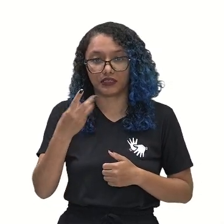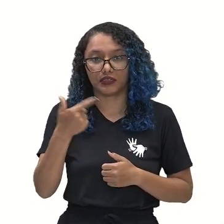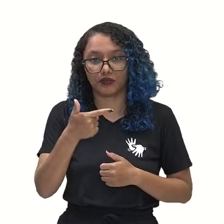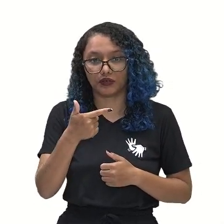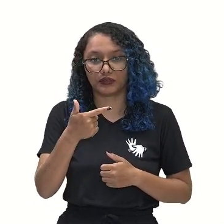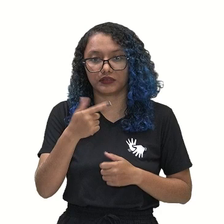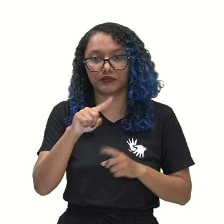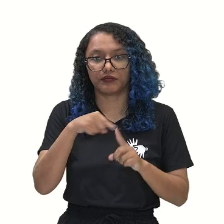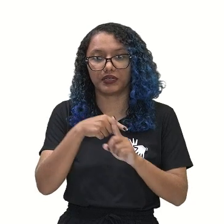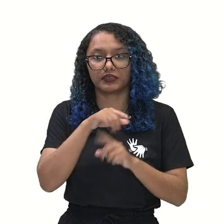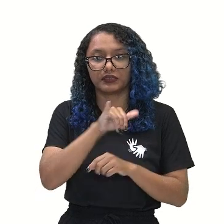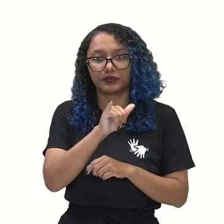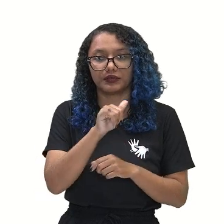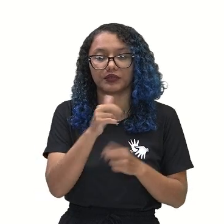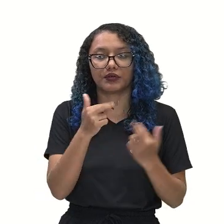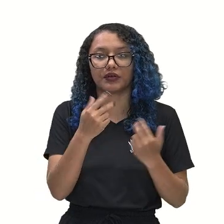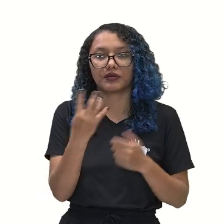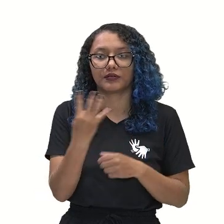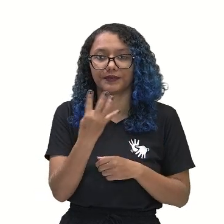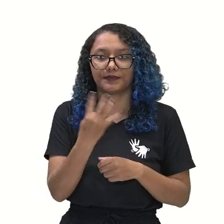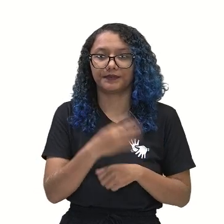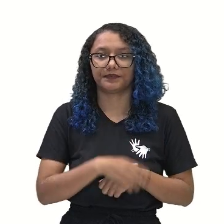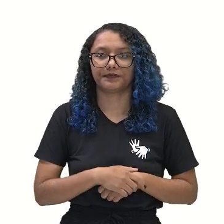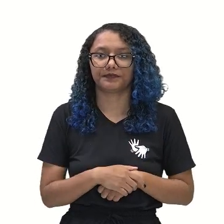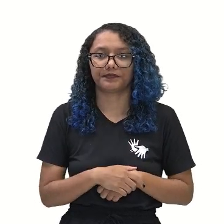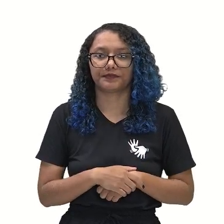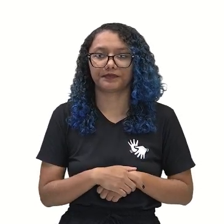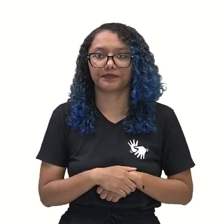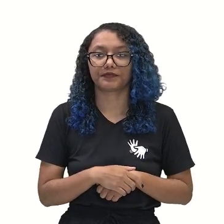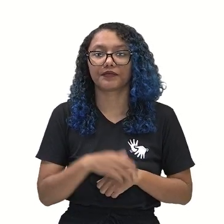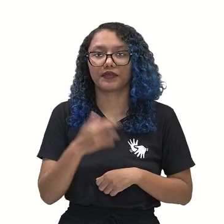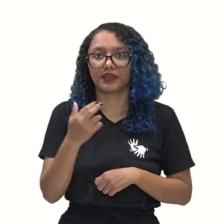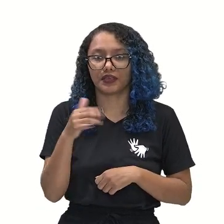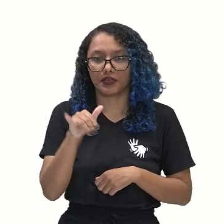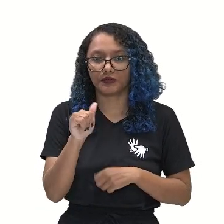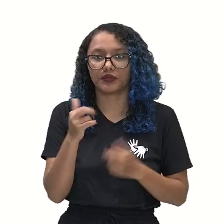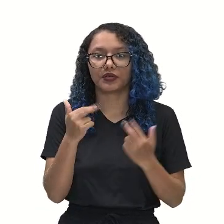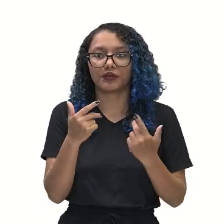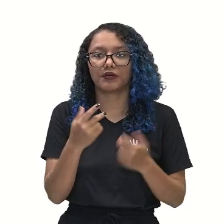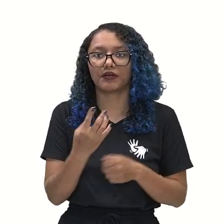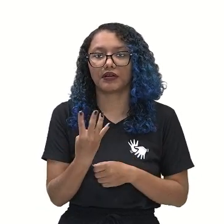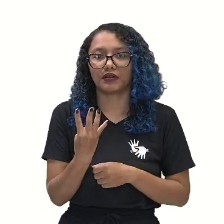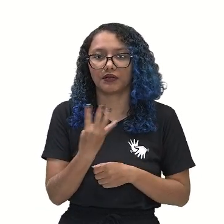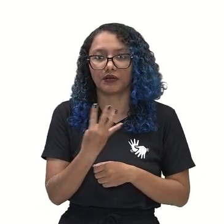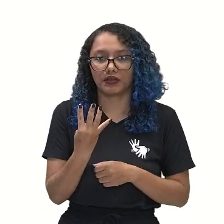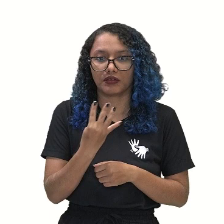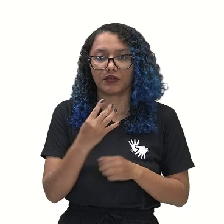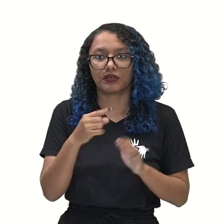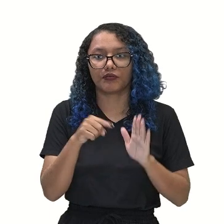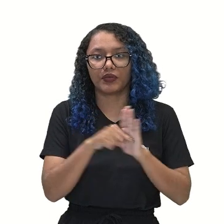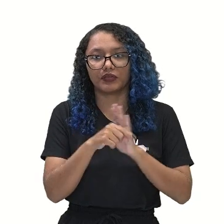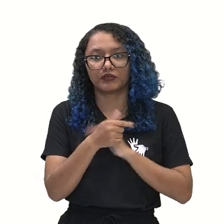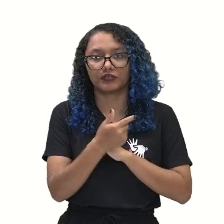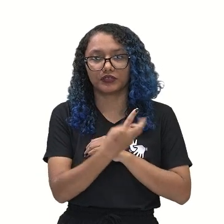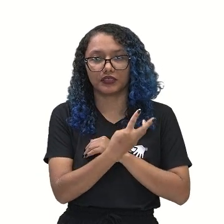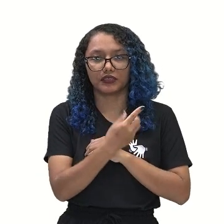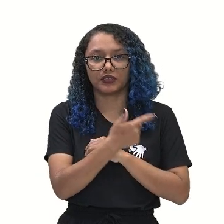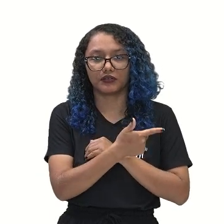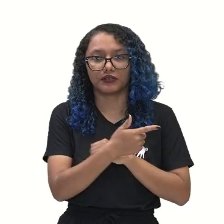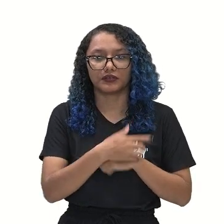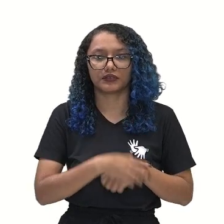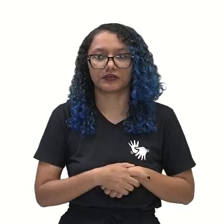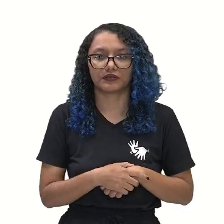32 mais y igual a 44. Então, y vai ser igual a 44 menos